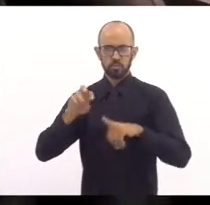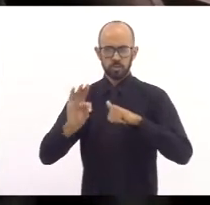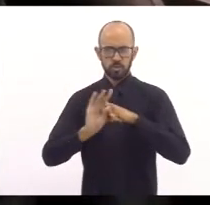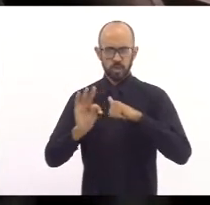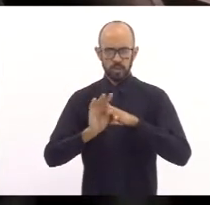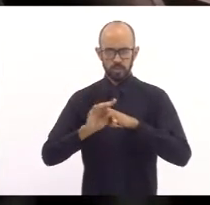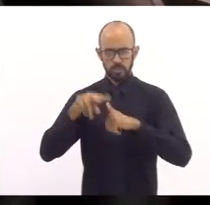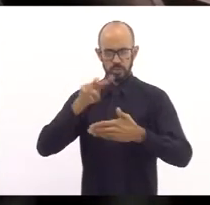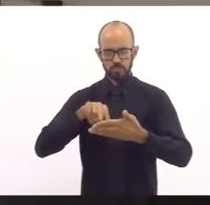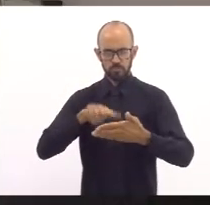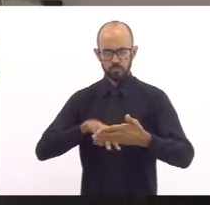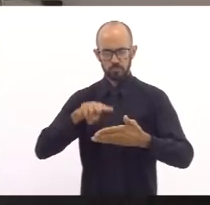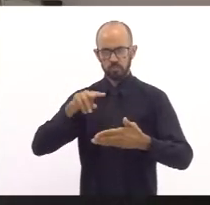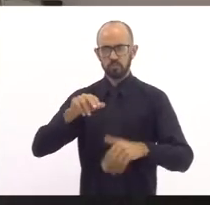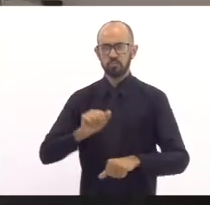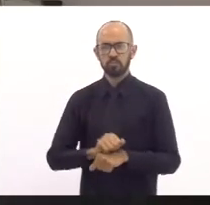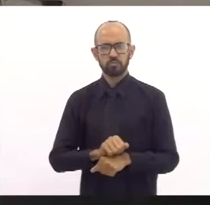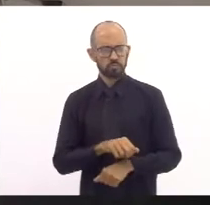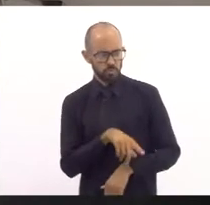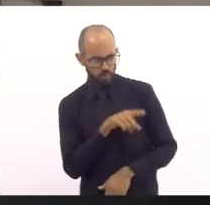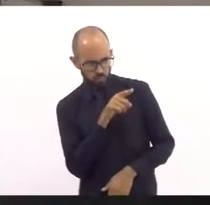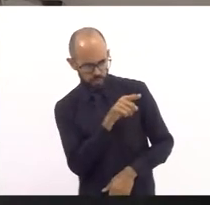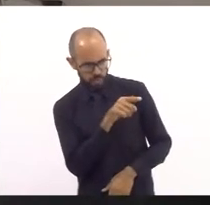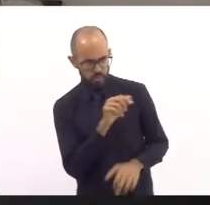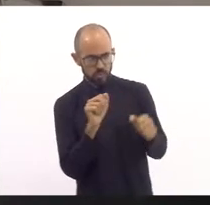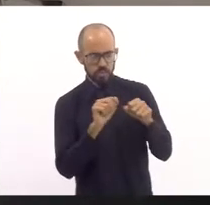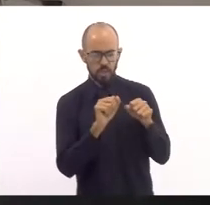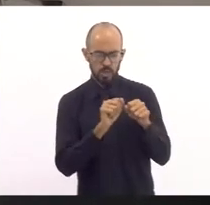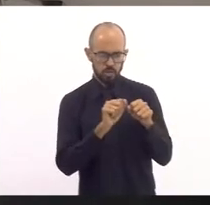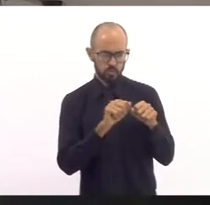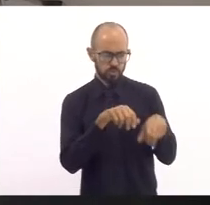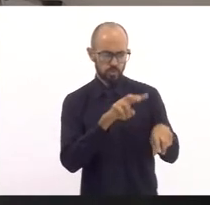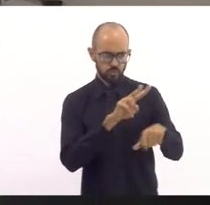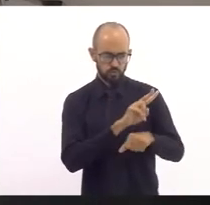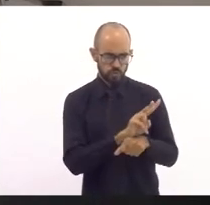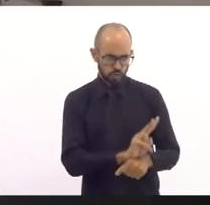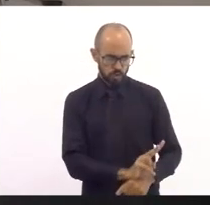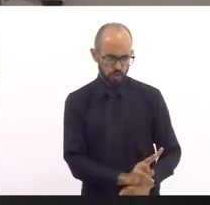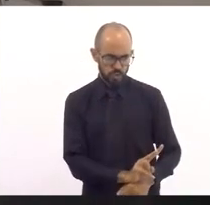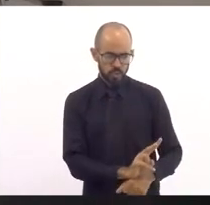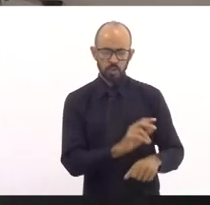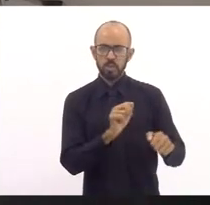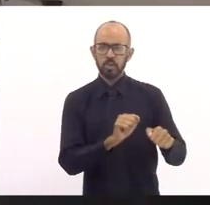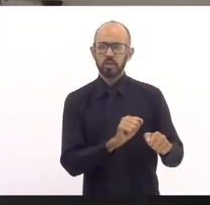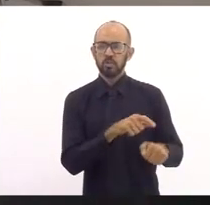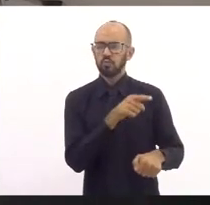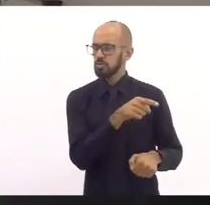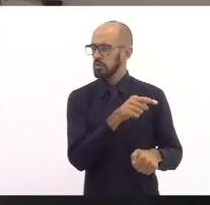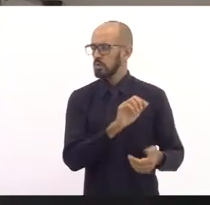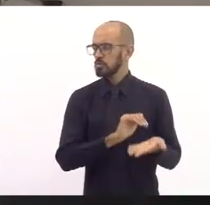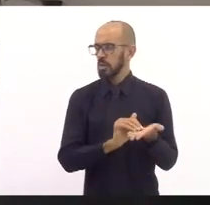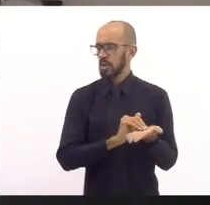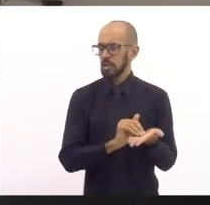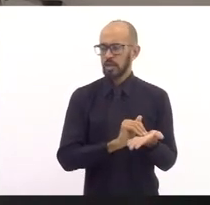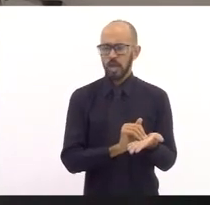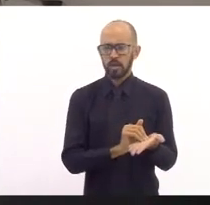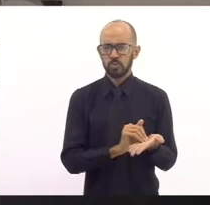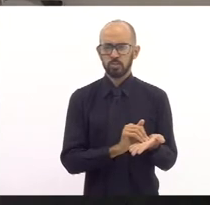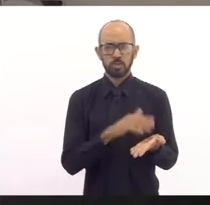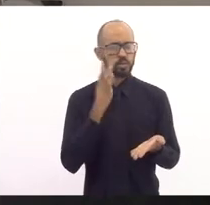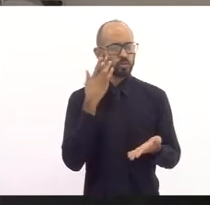vocês fizeram essa vistoria? O secretário, com o representante da Secretaria de Segurança, não sei se o